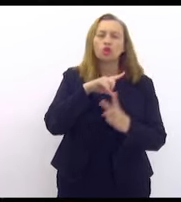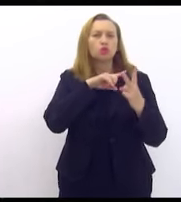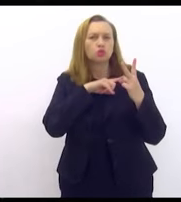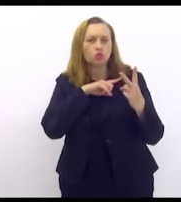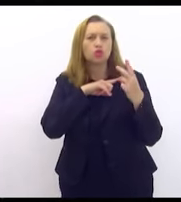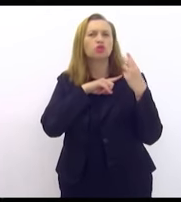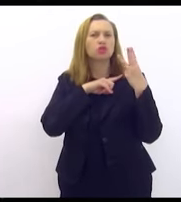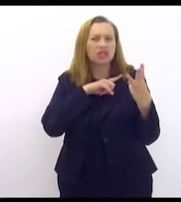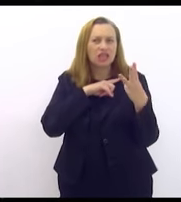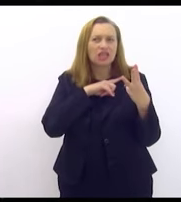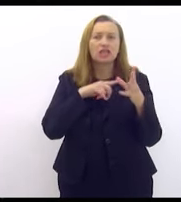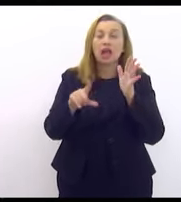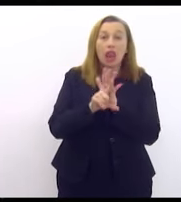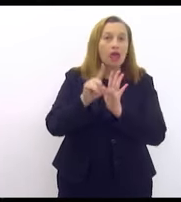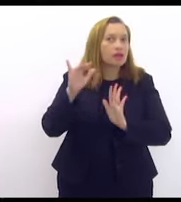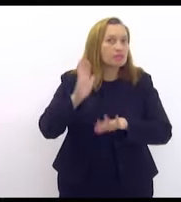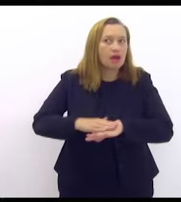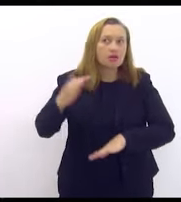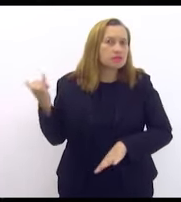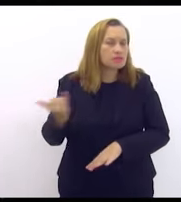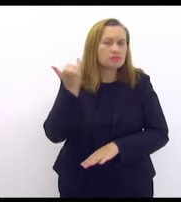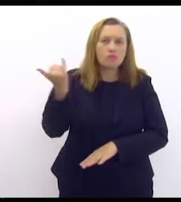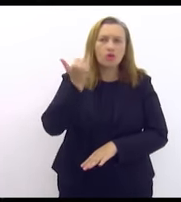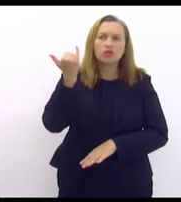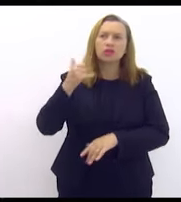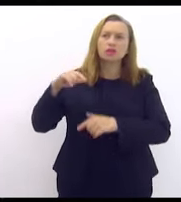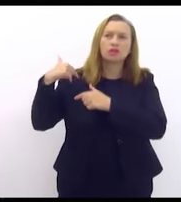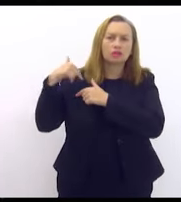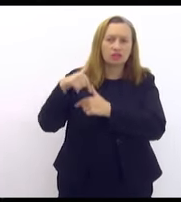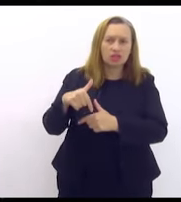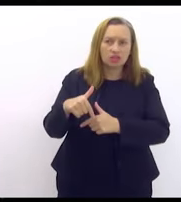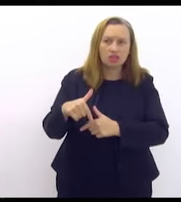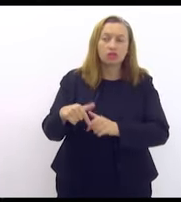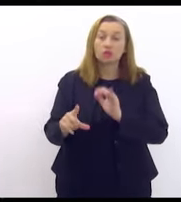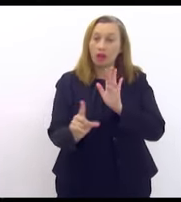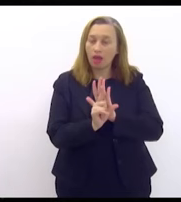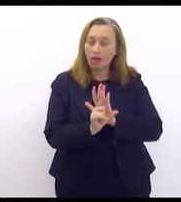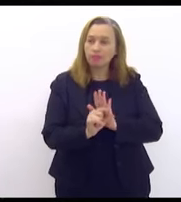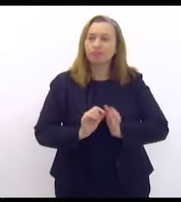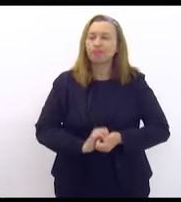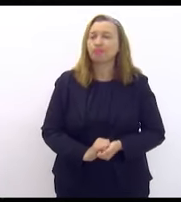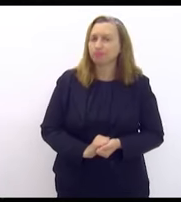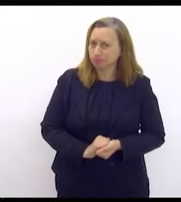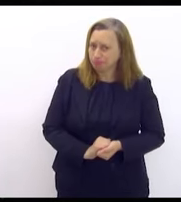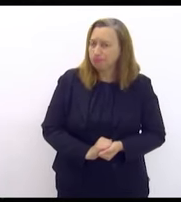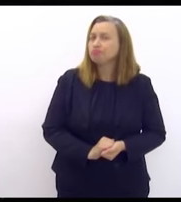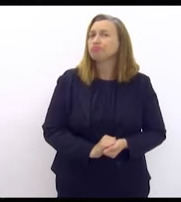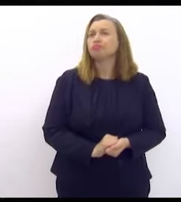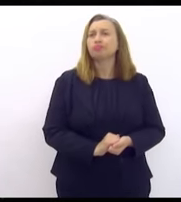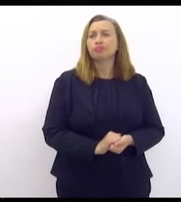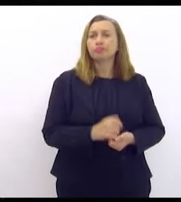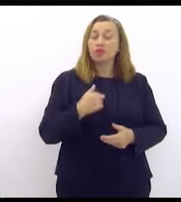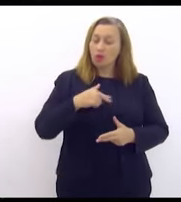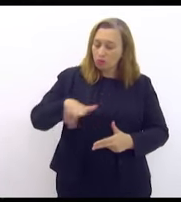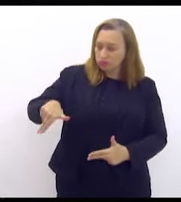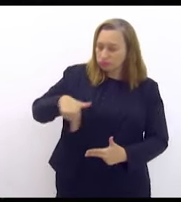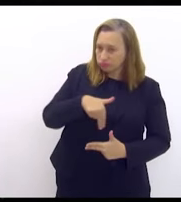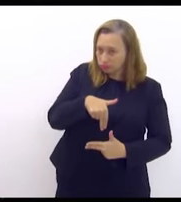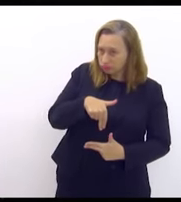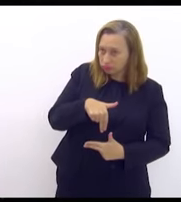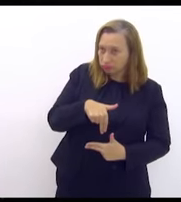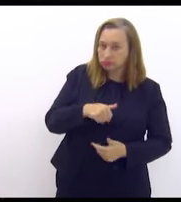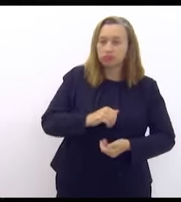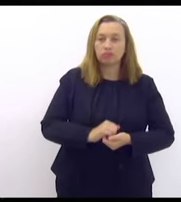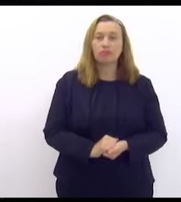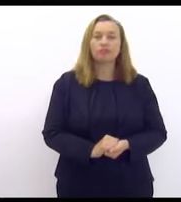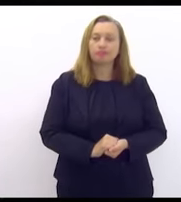três legislações mais importantes da trajetória de uma legislatura. E eu subi essa tribuna para